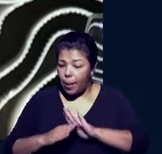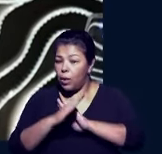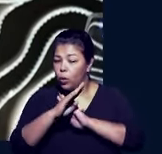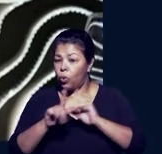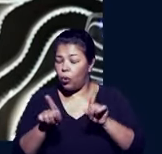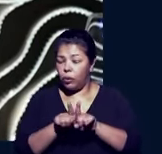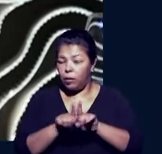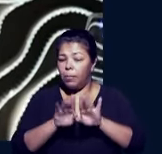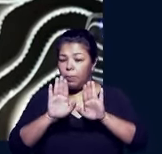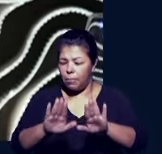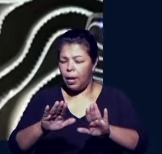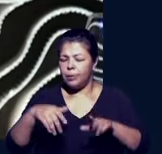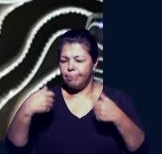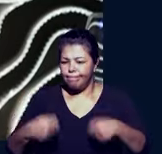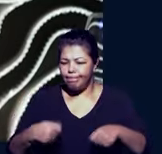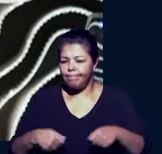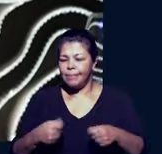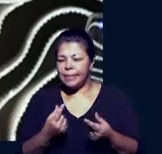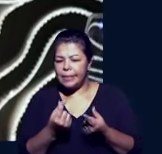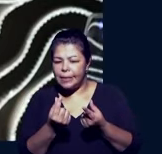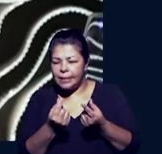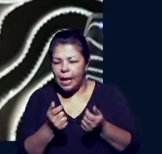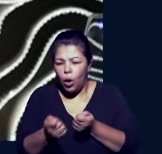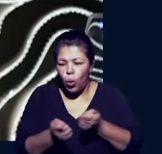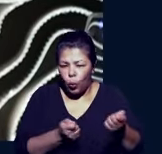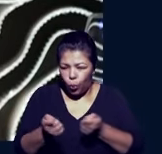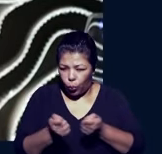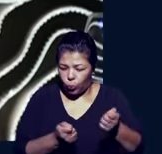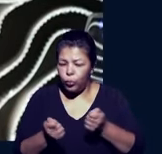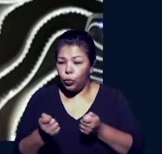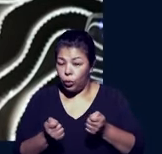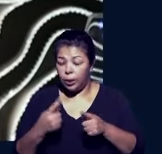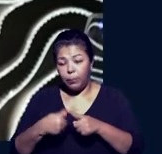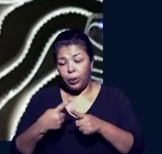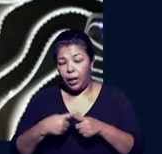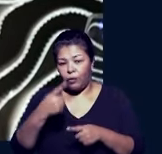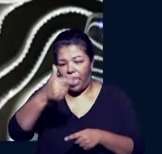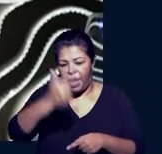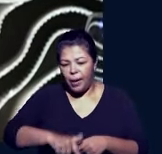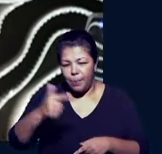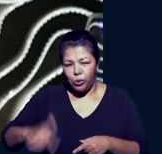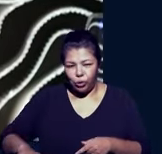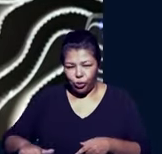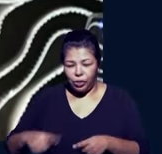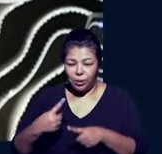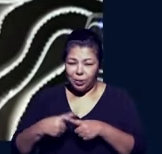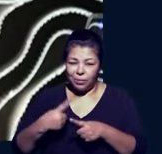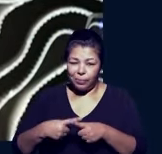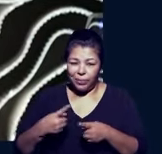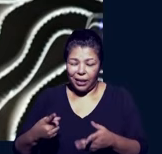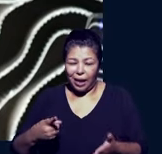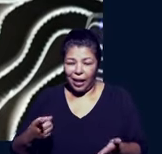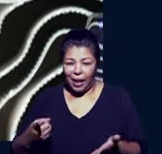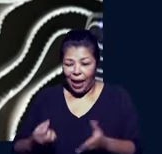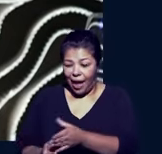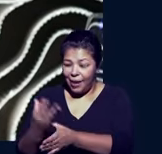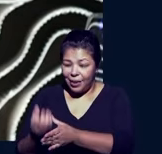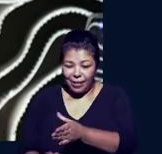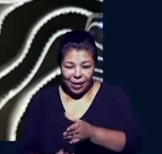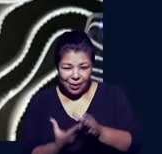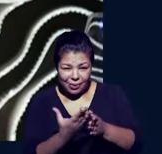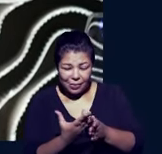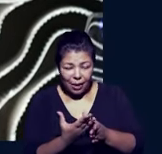uma receita que vai vir maior em 2024 mas não vai se repetir porque as alternativas de criação de receita do governo não são